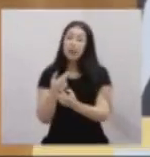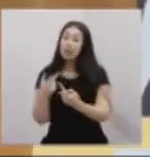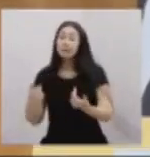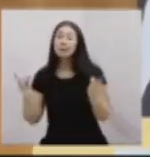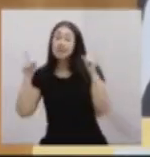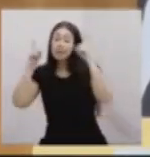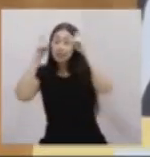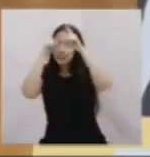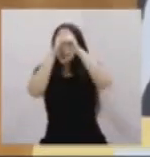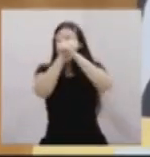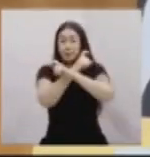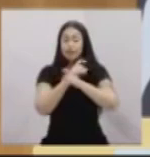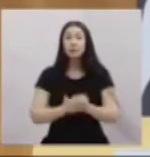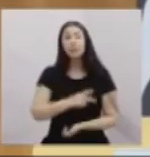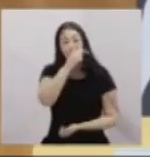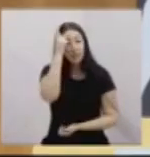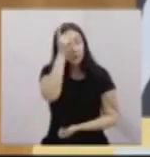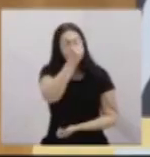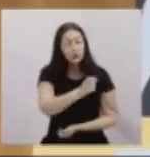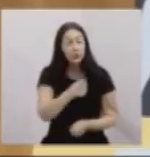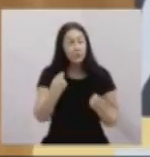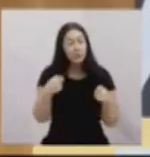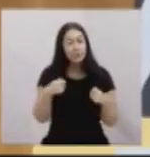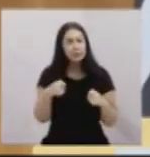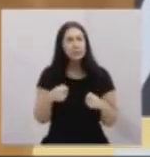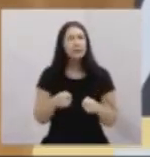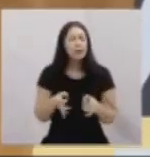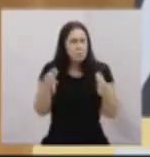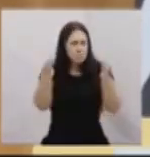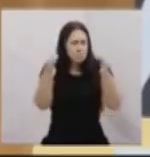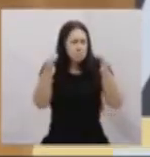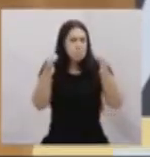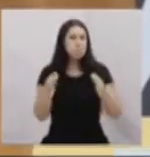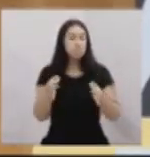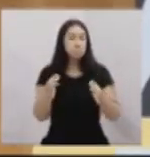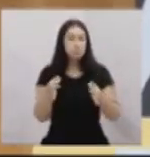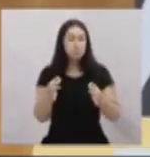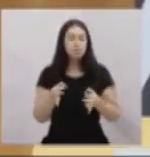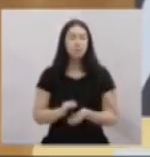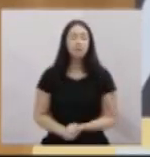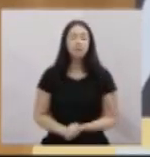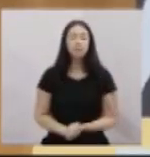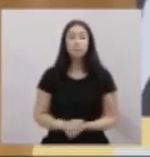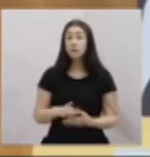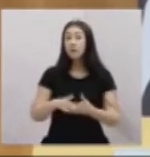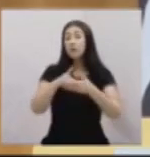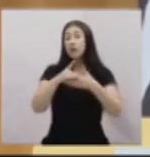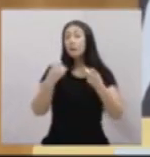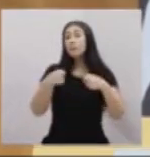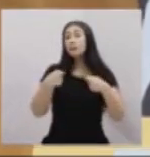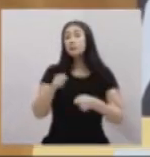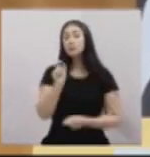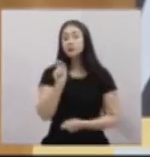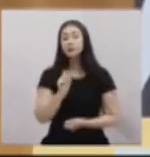o indivíduo tenha uma autodisciplina, uma autocontenção. Ser líder exige que cada